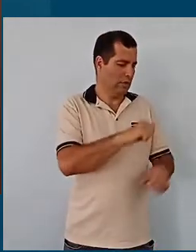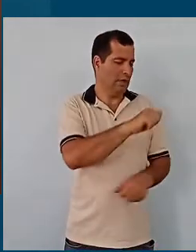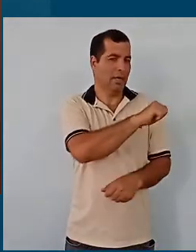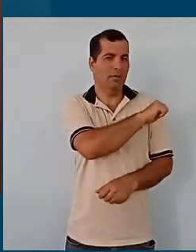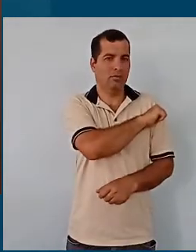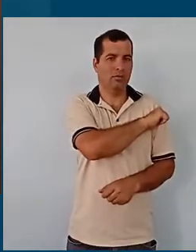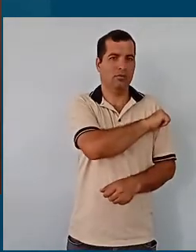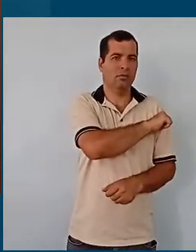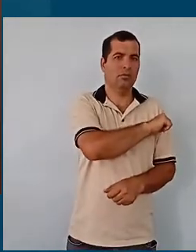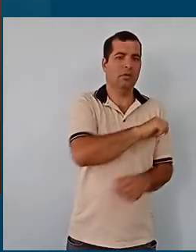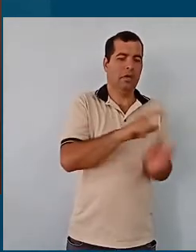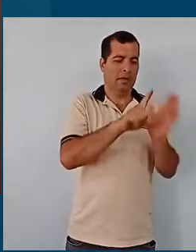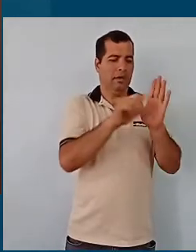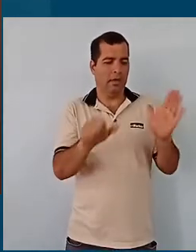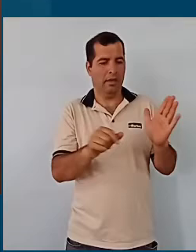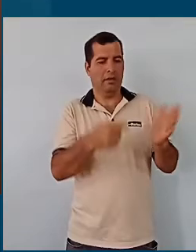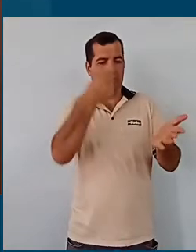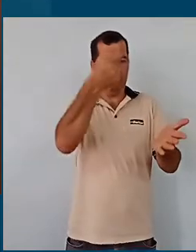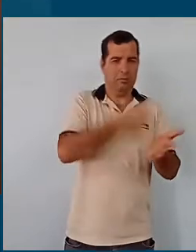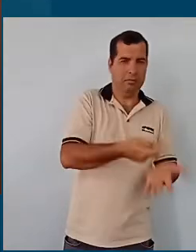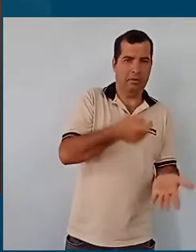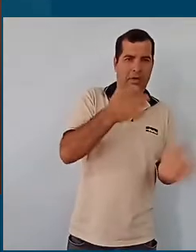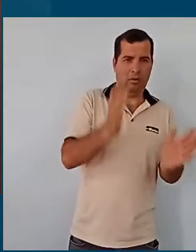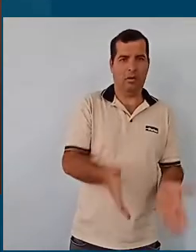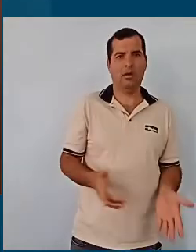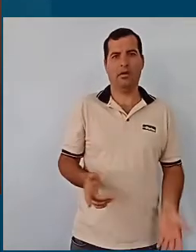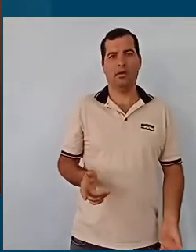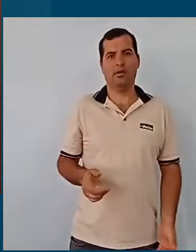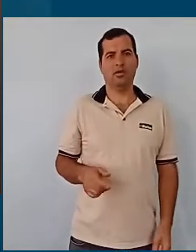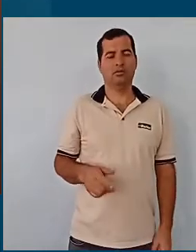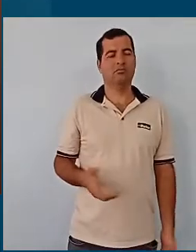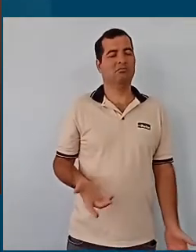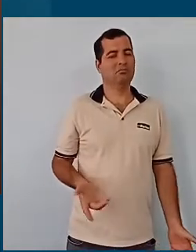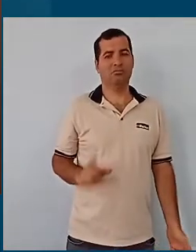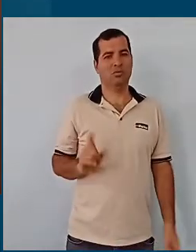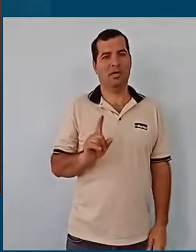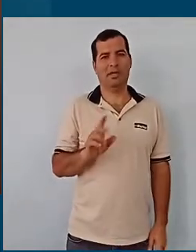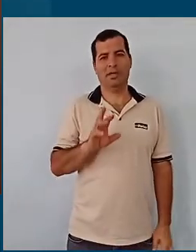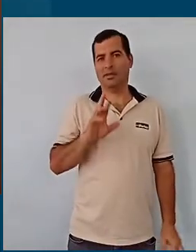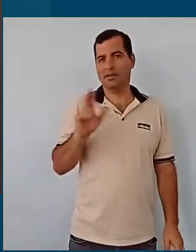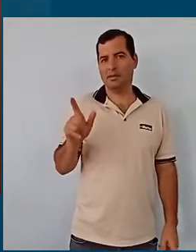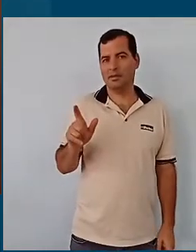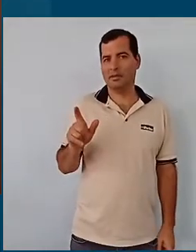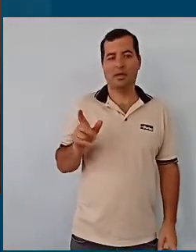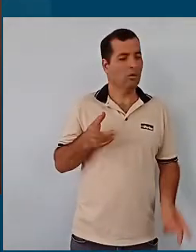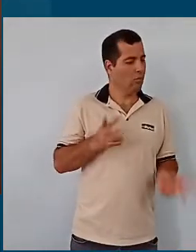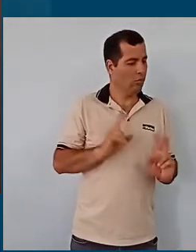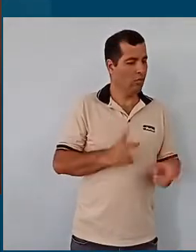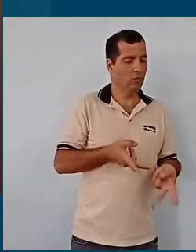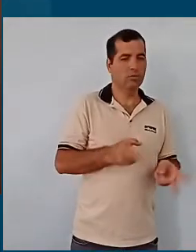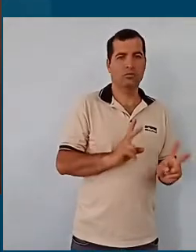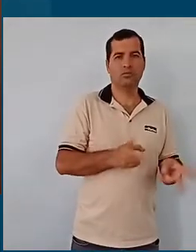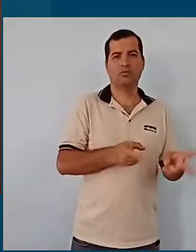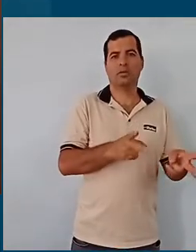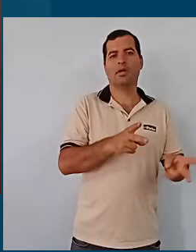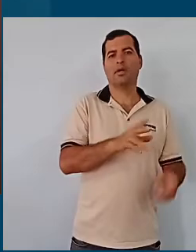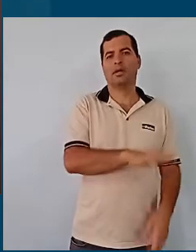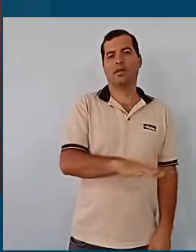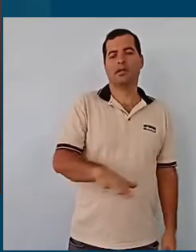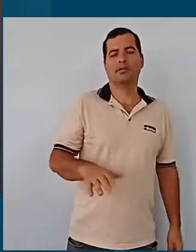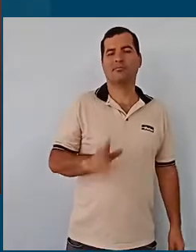por meio do decreto que criou o ensino de 9 anos, né? Então, ela continua criança. Então,